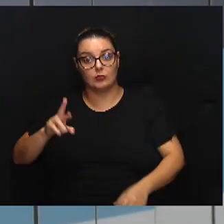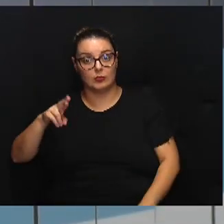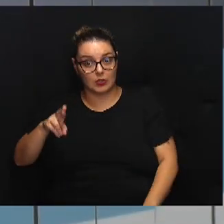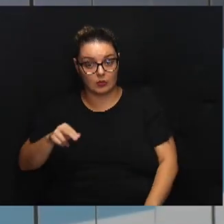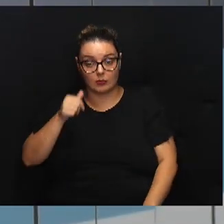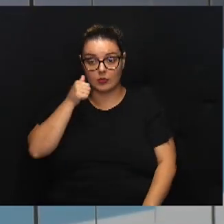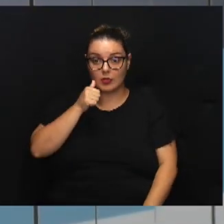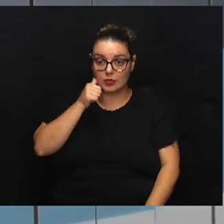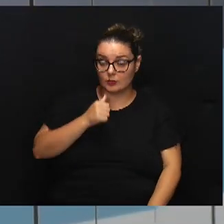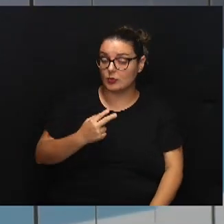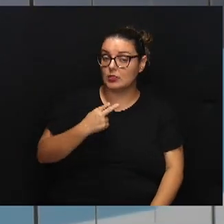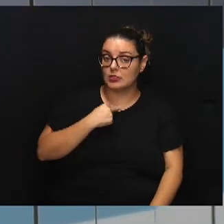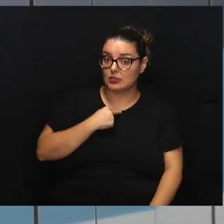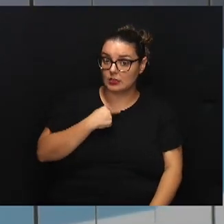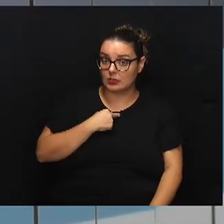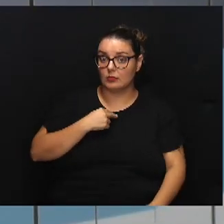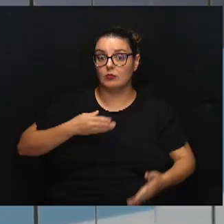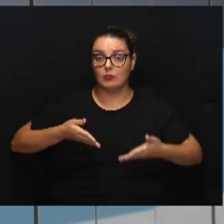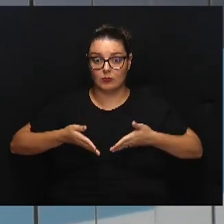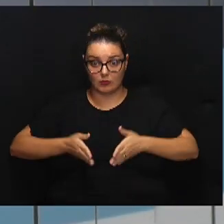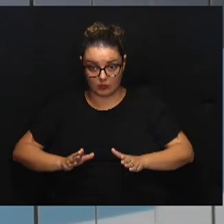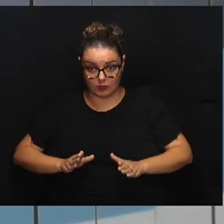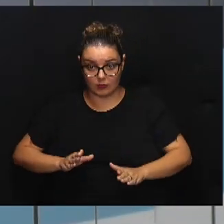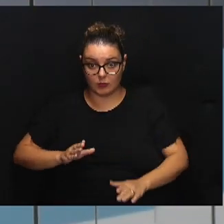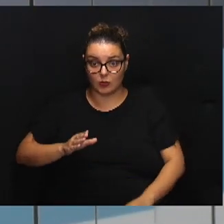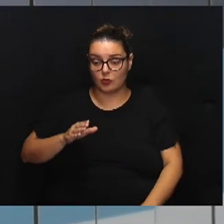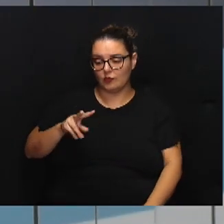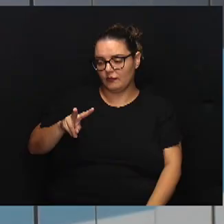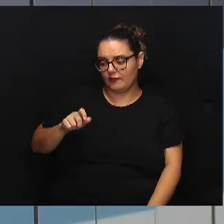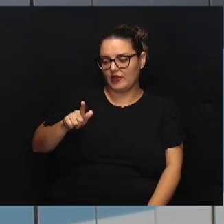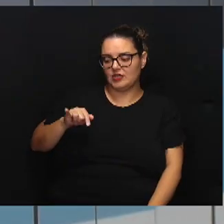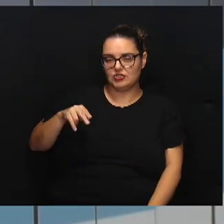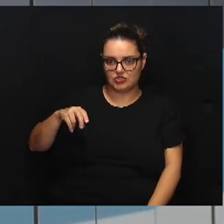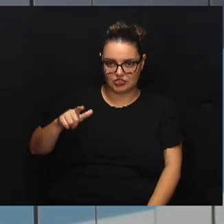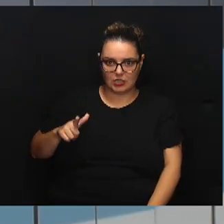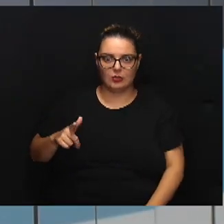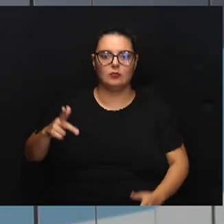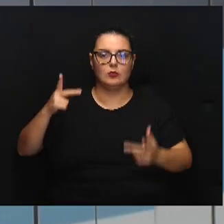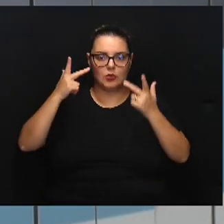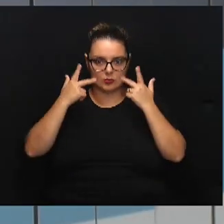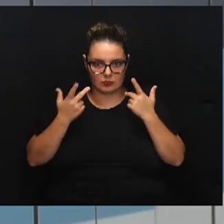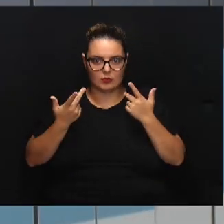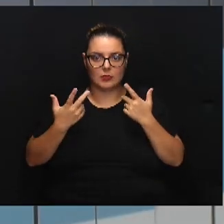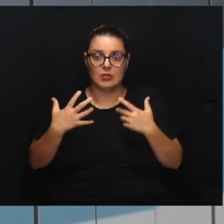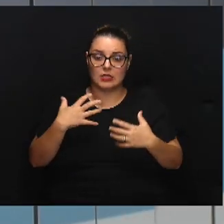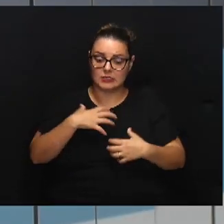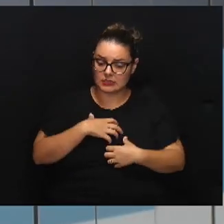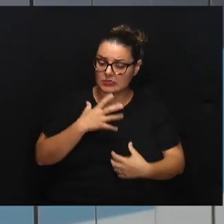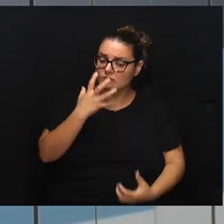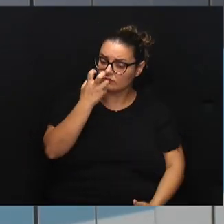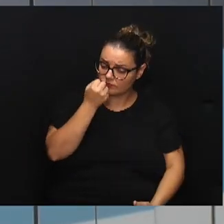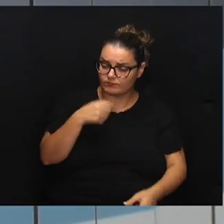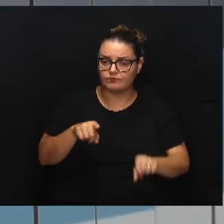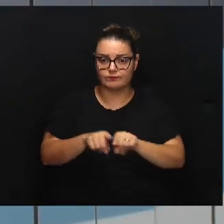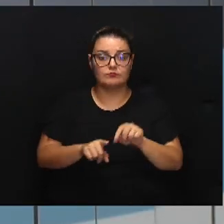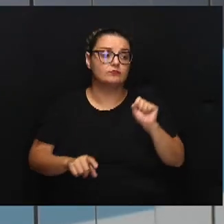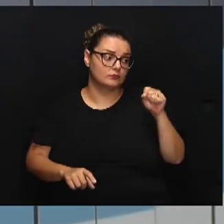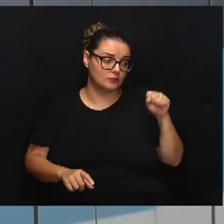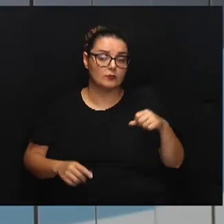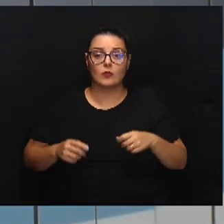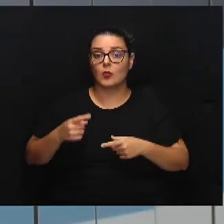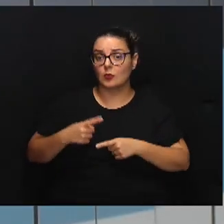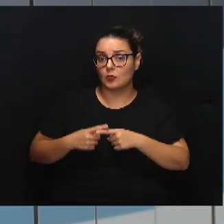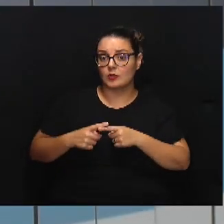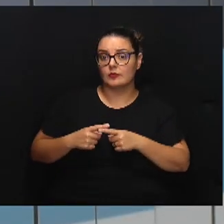não podem ter o parto por via vaginal, o parto normal, elas se sentem frustradas também, porque foi vendido para